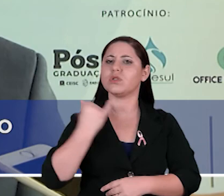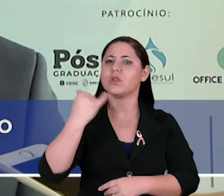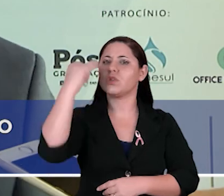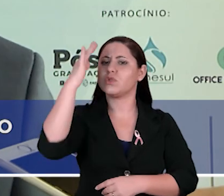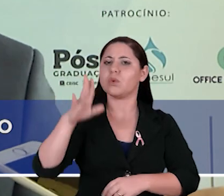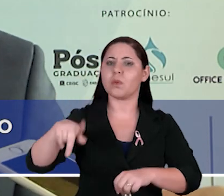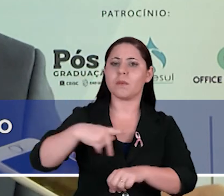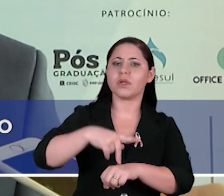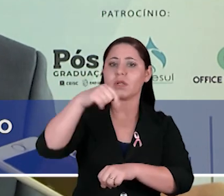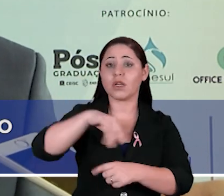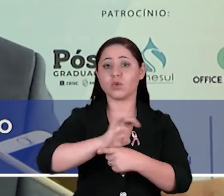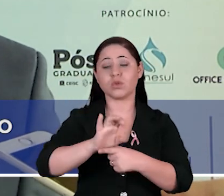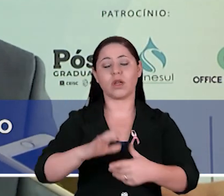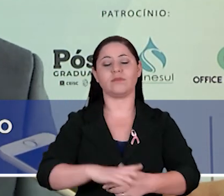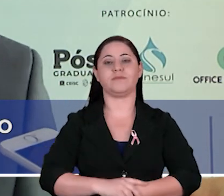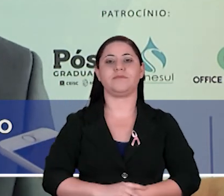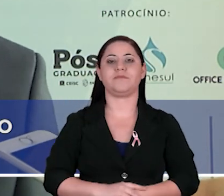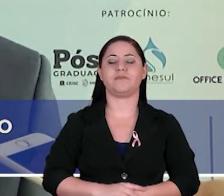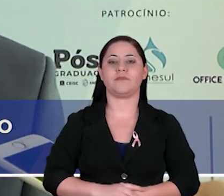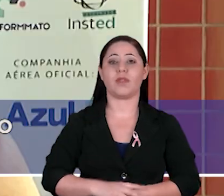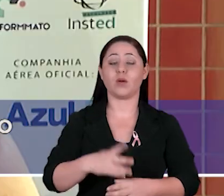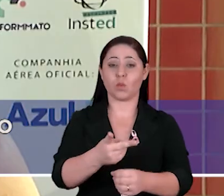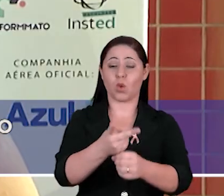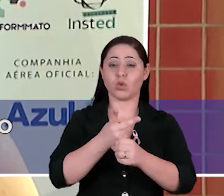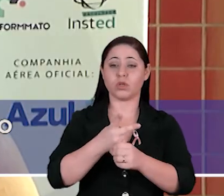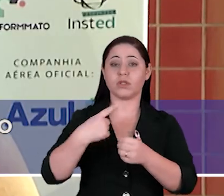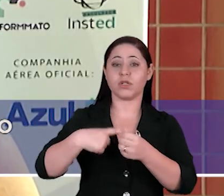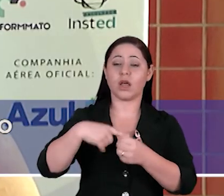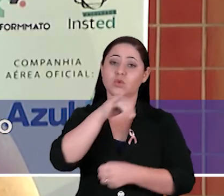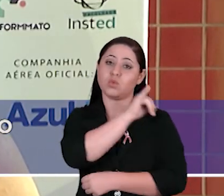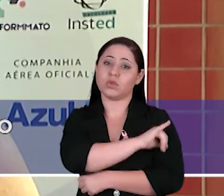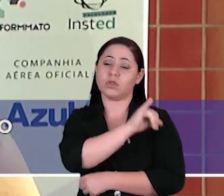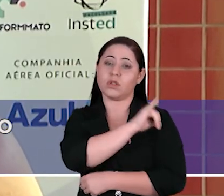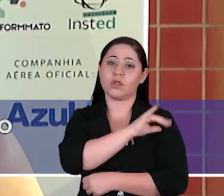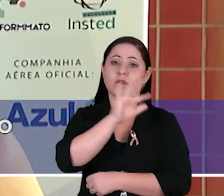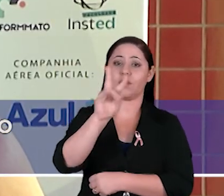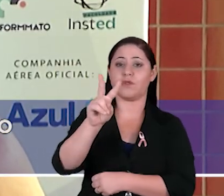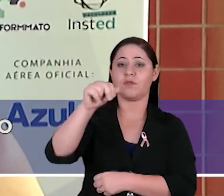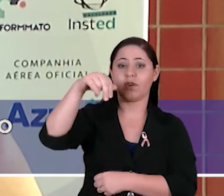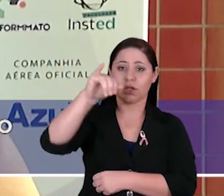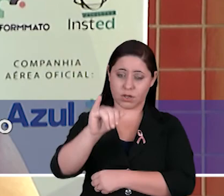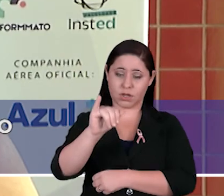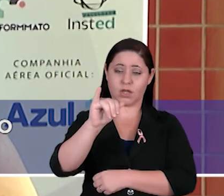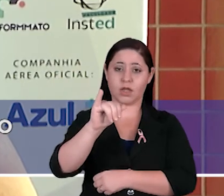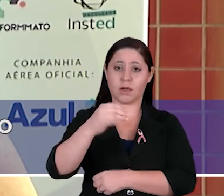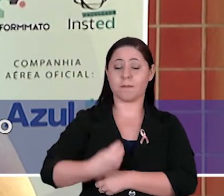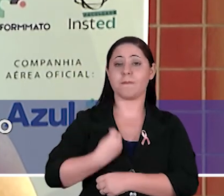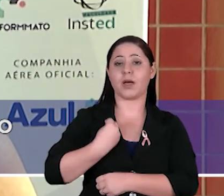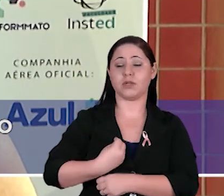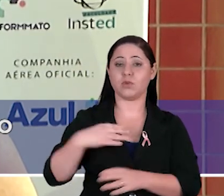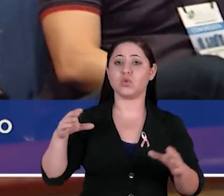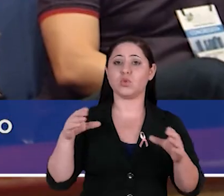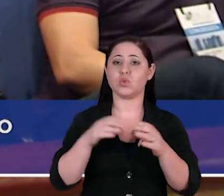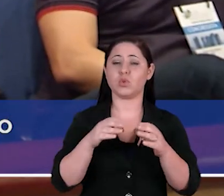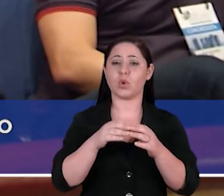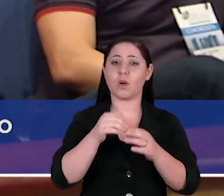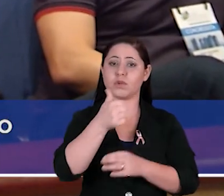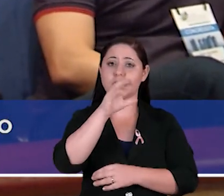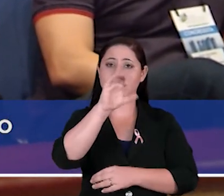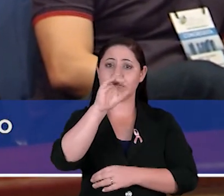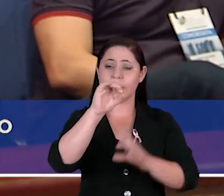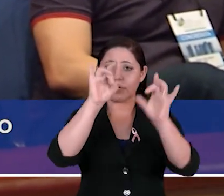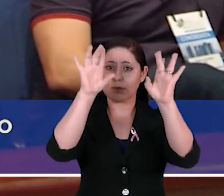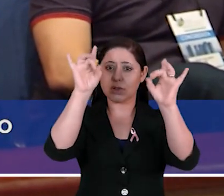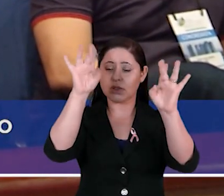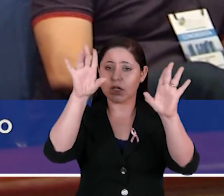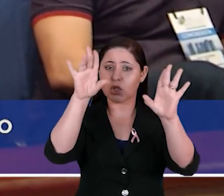são feitas ao longo de todo o país aqui no nosso estado. A procuradora da cidade do Rio de Janeiro, Vanice Lírio do Vale, faz parte do grupo